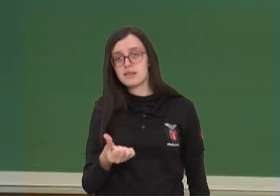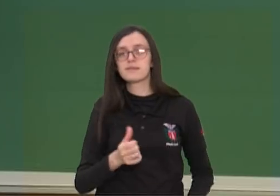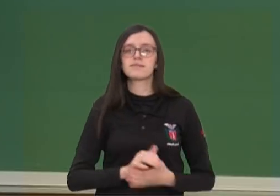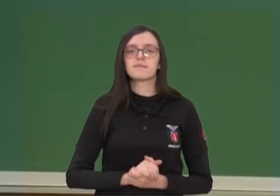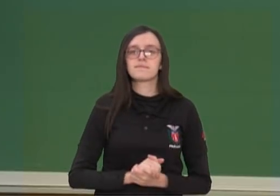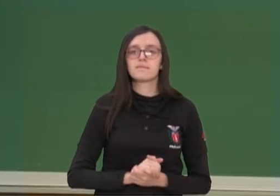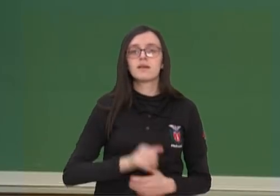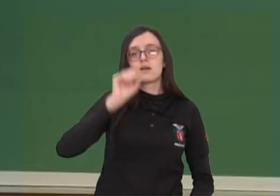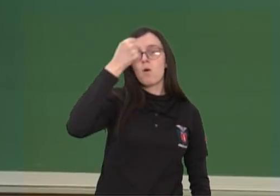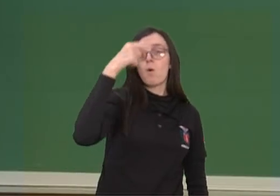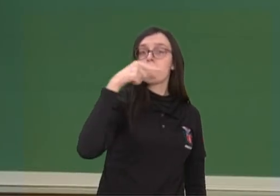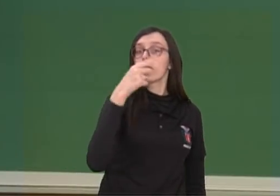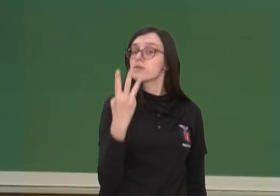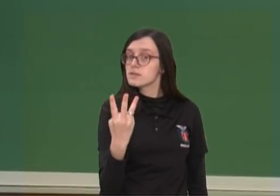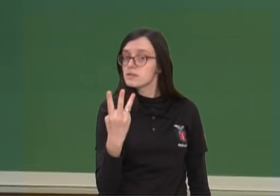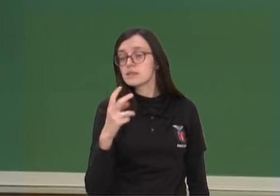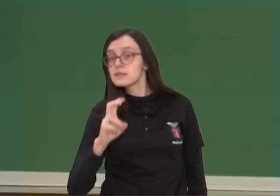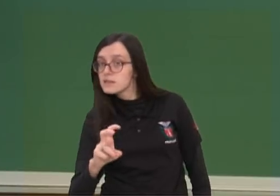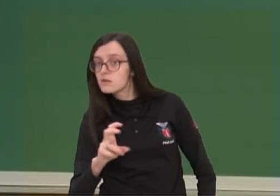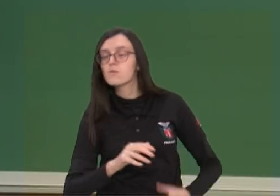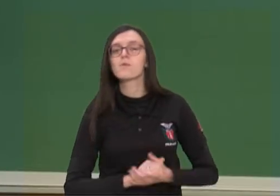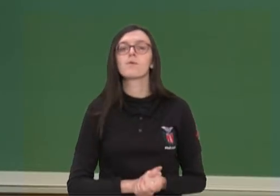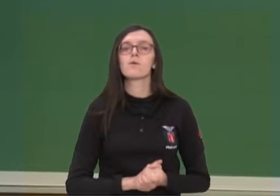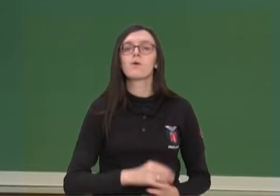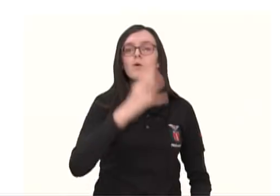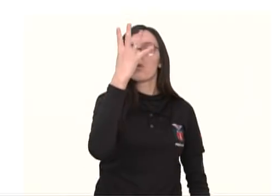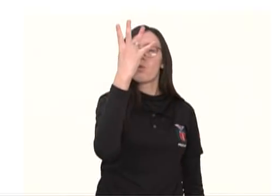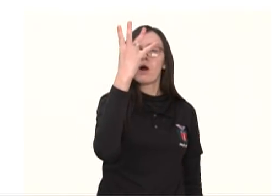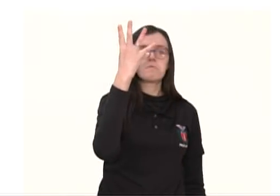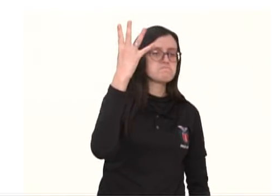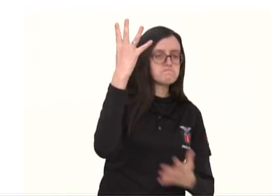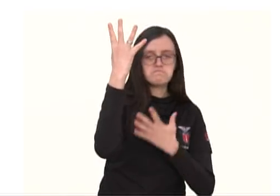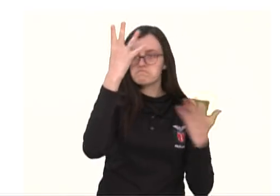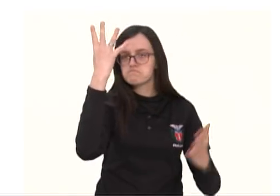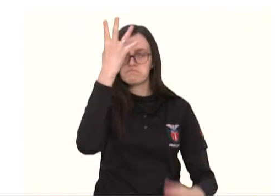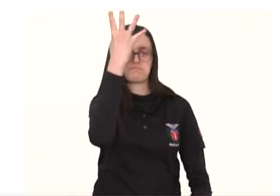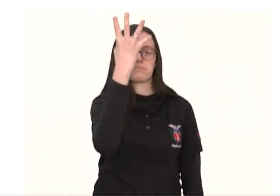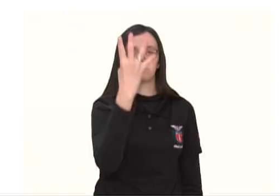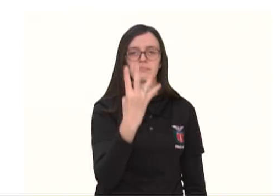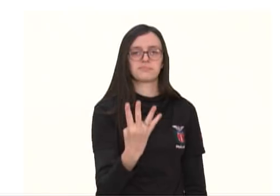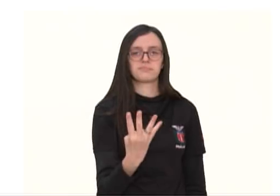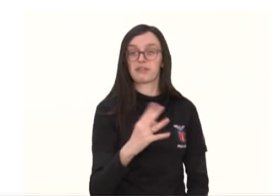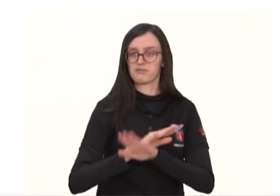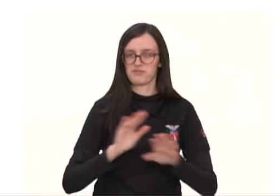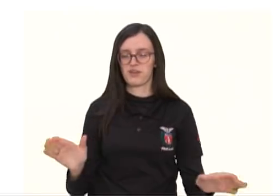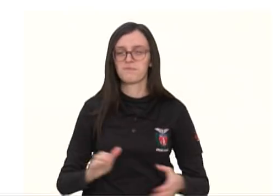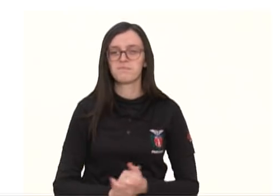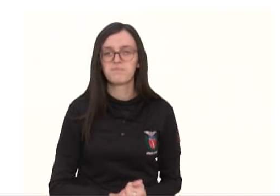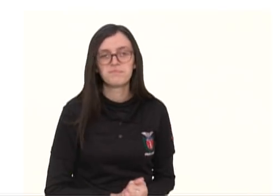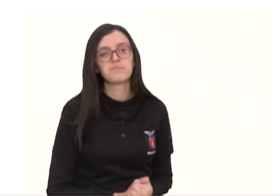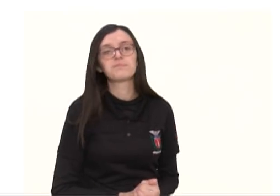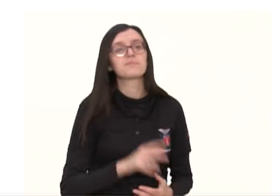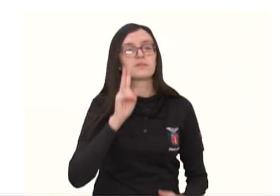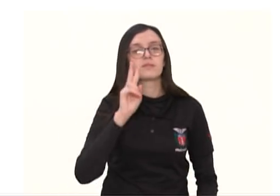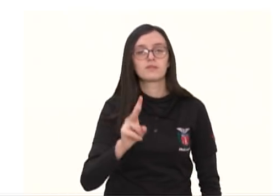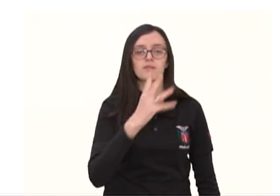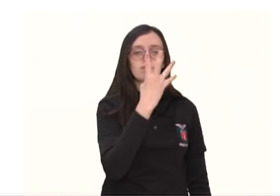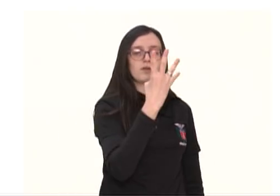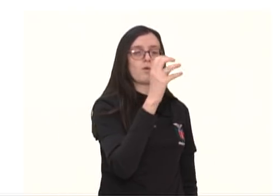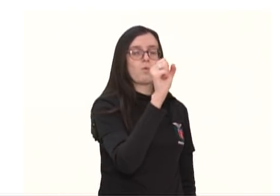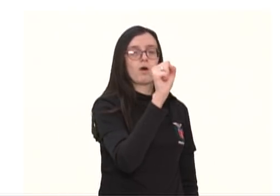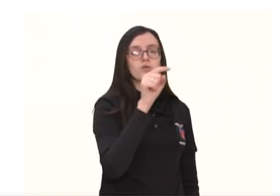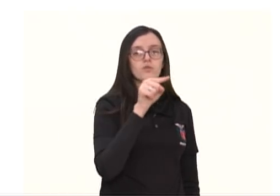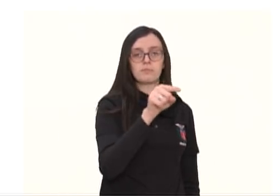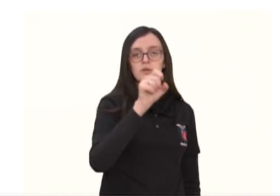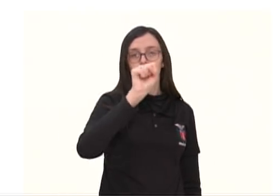6. 8 menos 3, 5, e o 4 não tem ninguém para subtrair, só abaixar ele ali. Então,